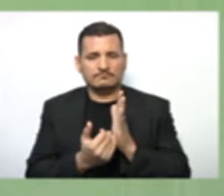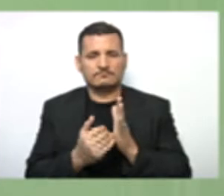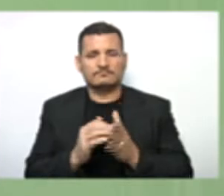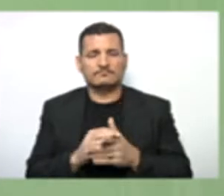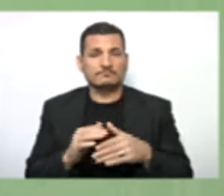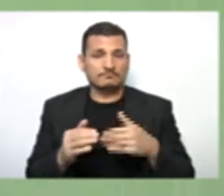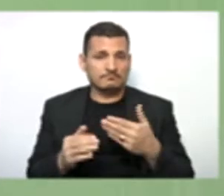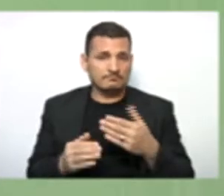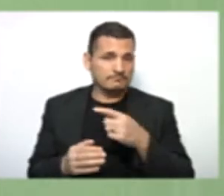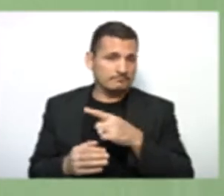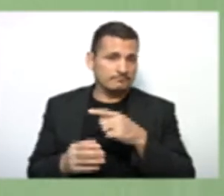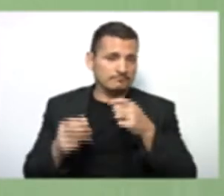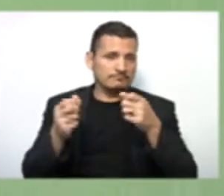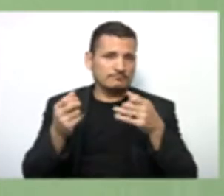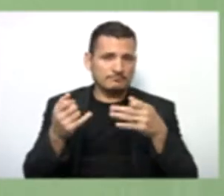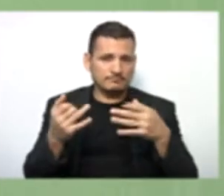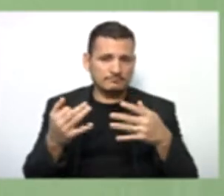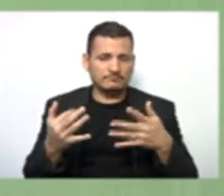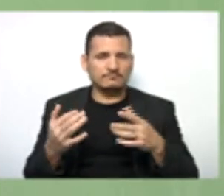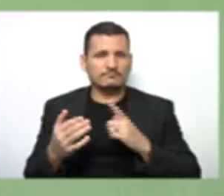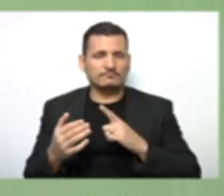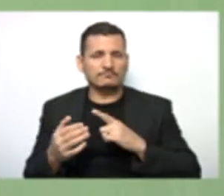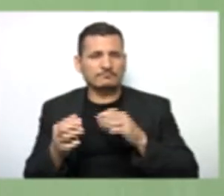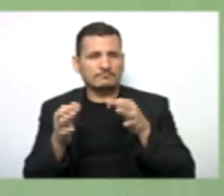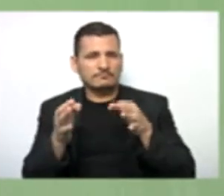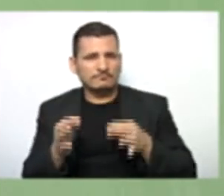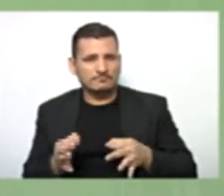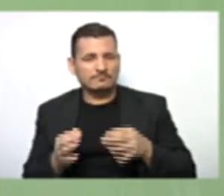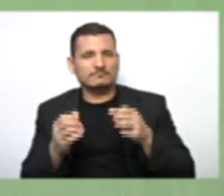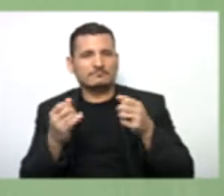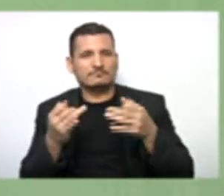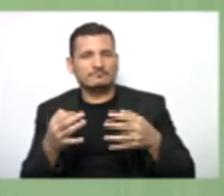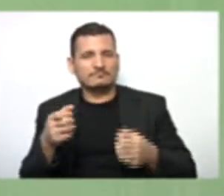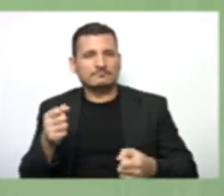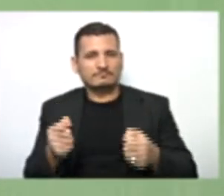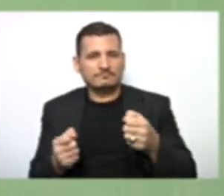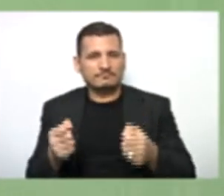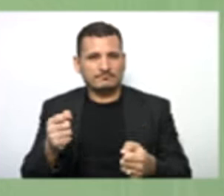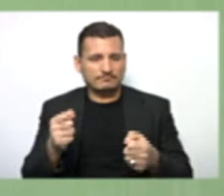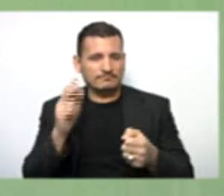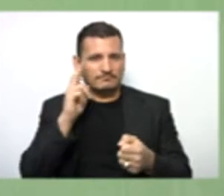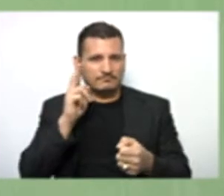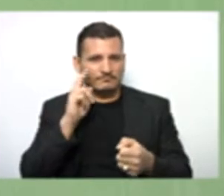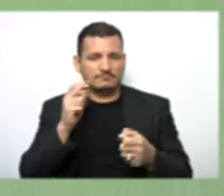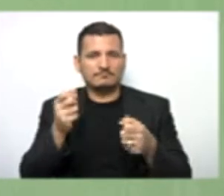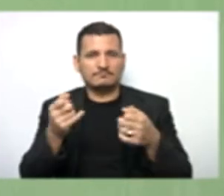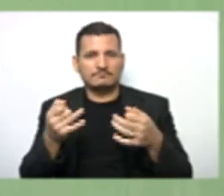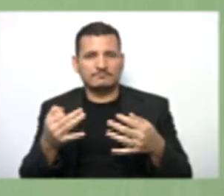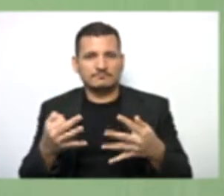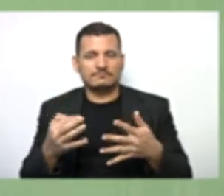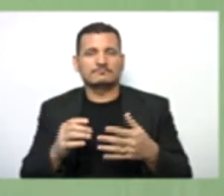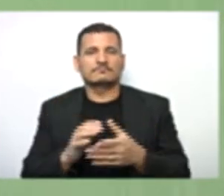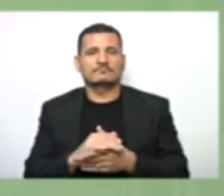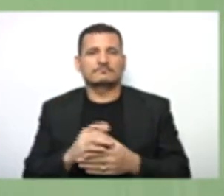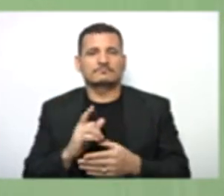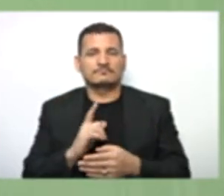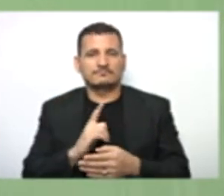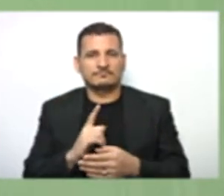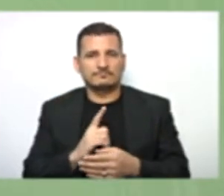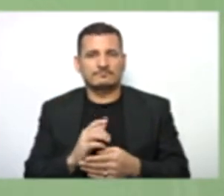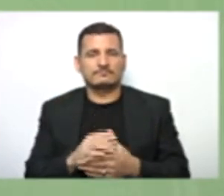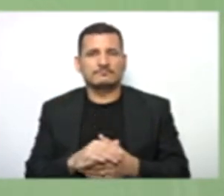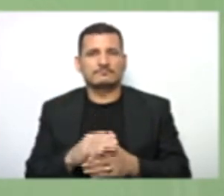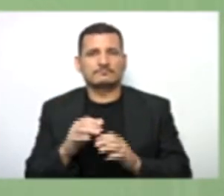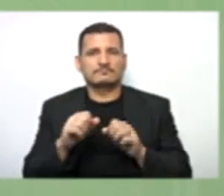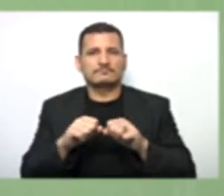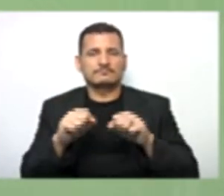a senhora falou é bem interessante, que bate certinho com aquilo que a gente falou do carro de Fórmula 1 e o piloto, né? Isso. A gente vai ter um